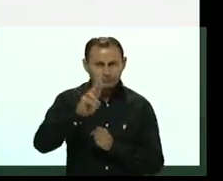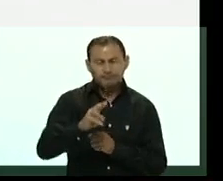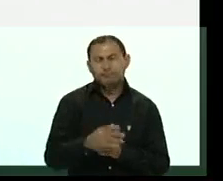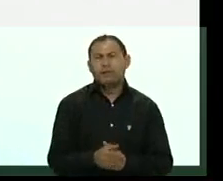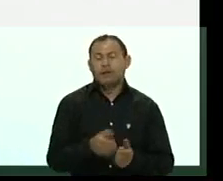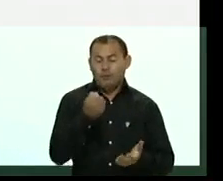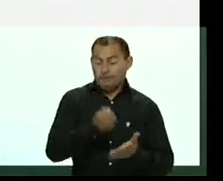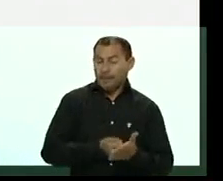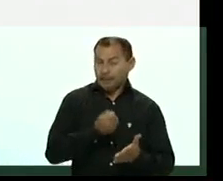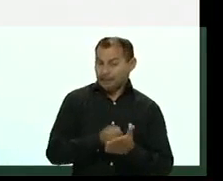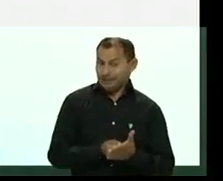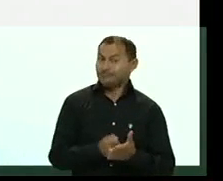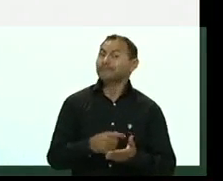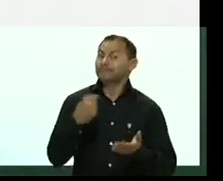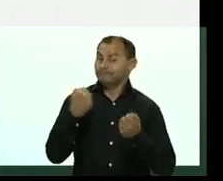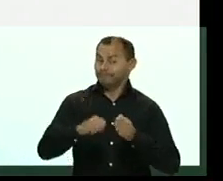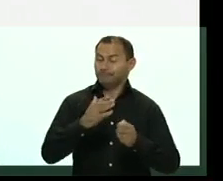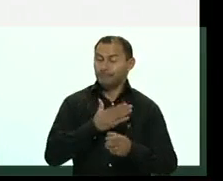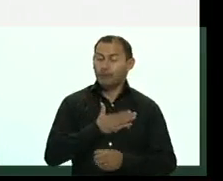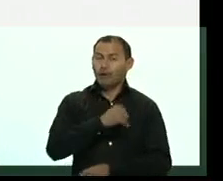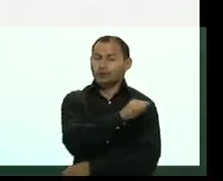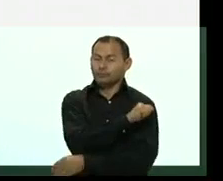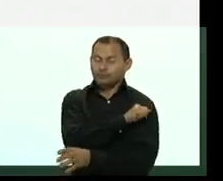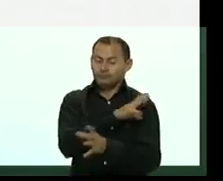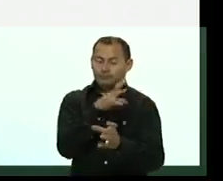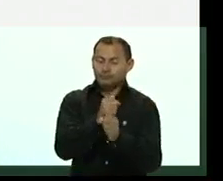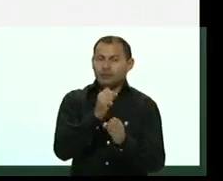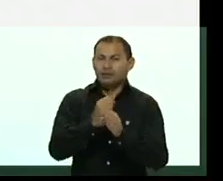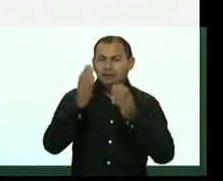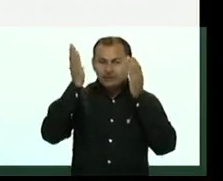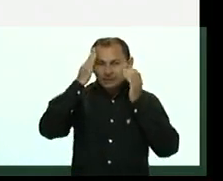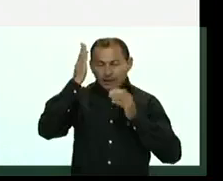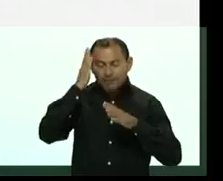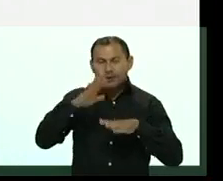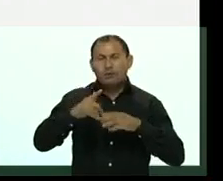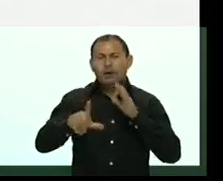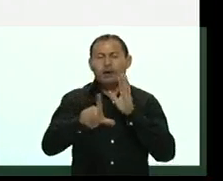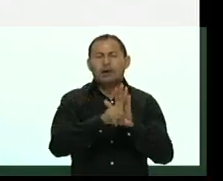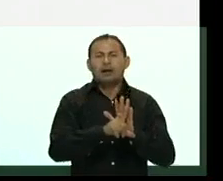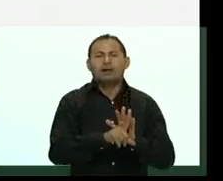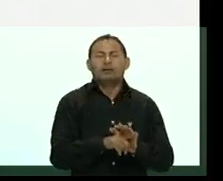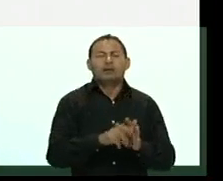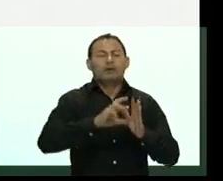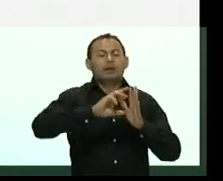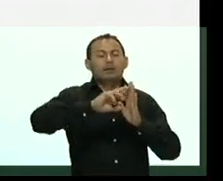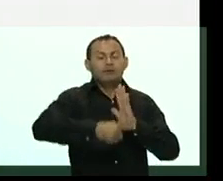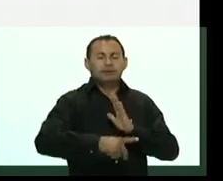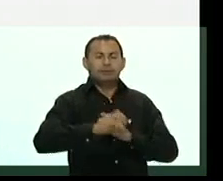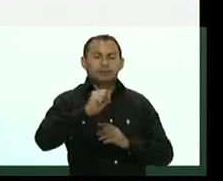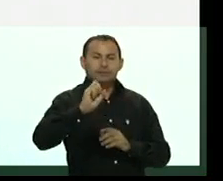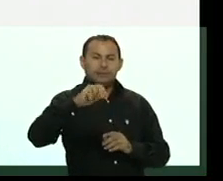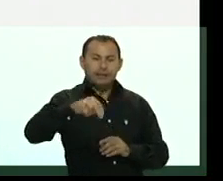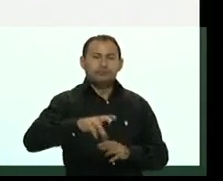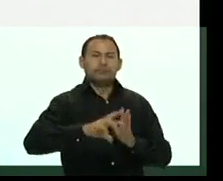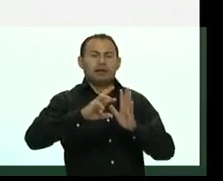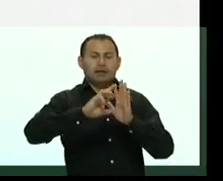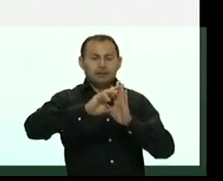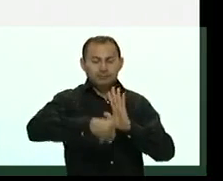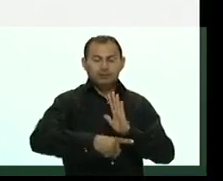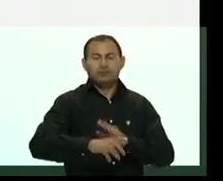uma obrigação do meu aluno de cálculo ele saber qual é a derivada do seno e qual é a derivada do cosseno.